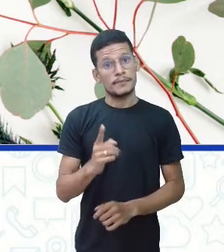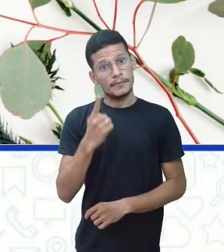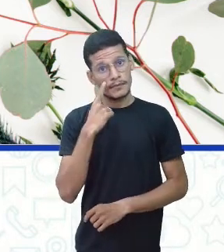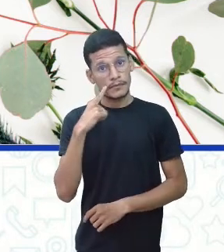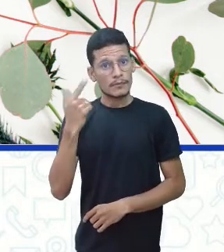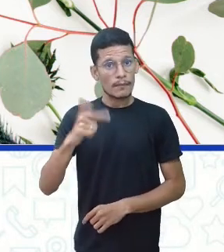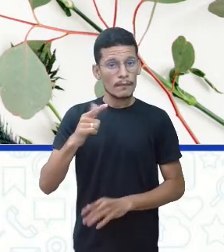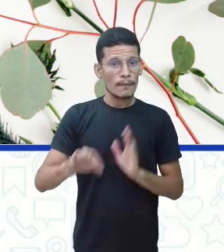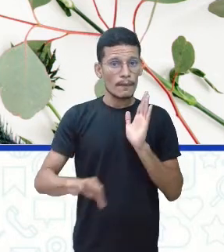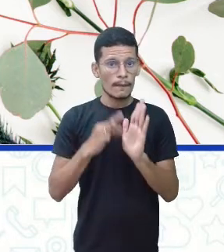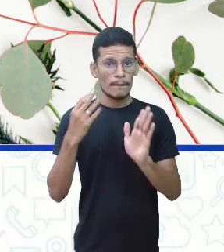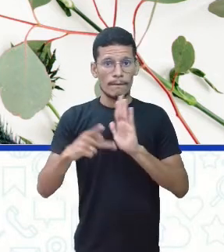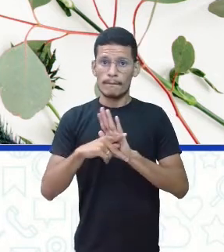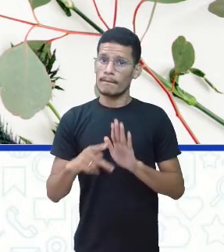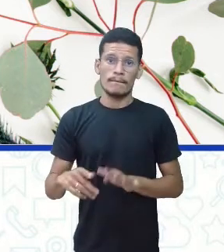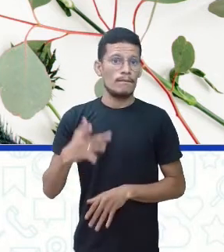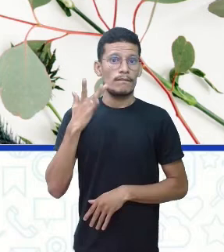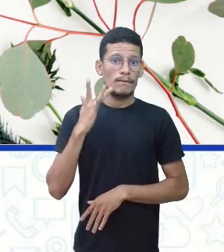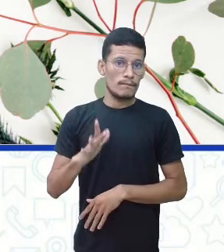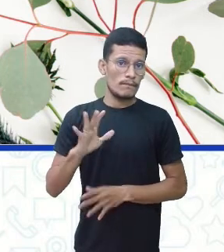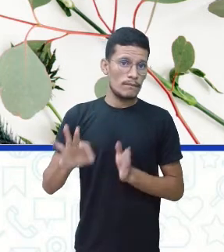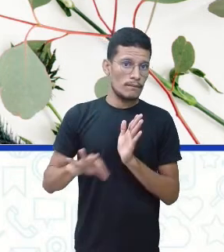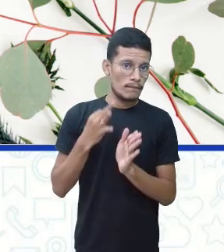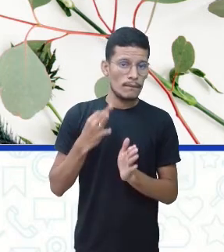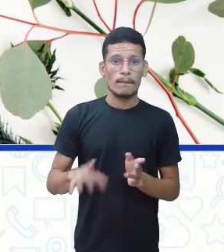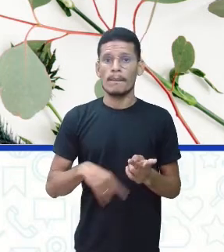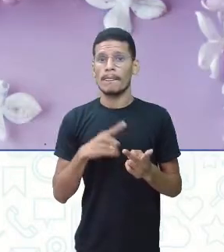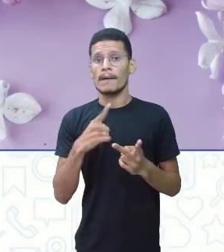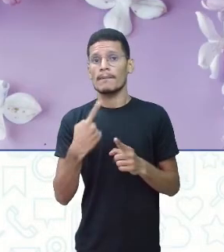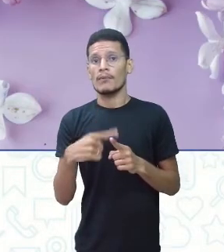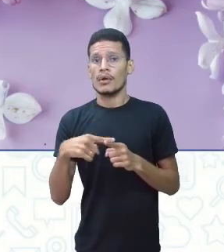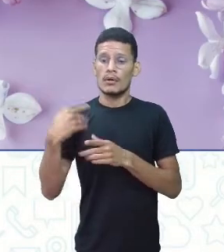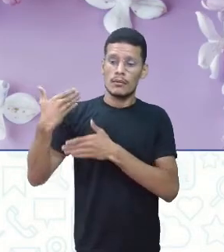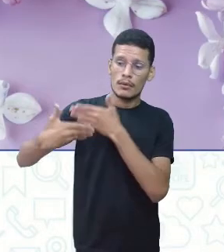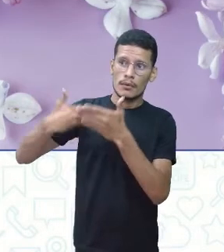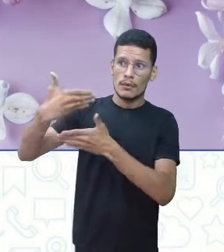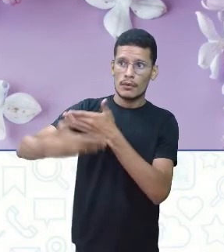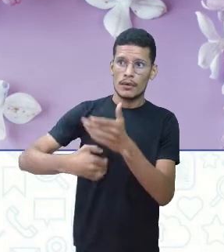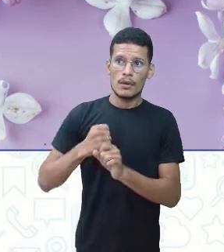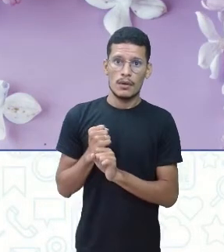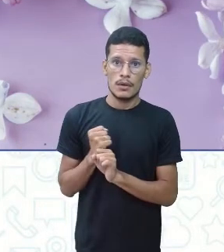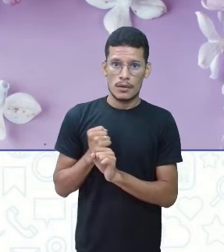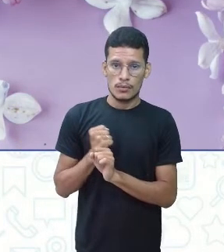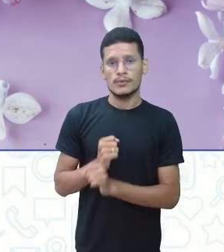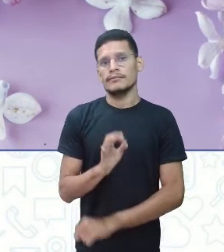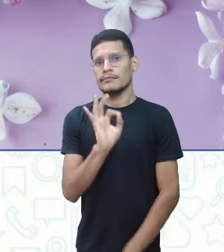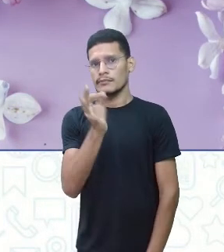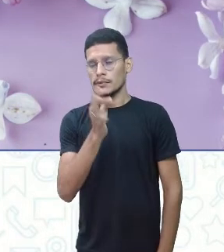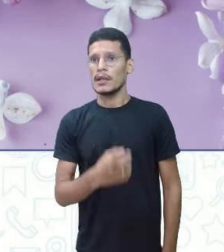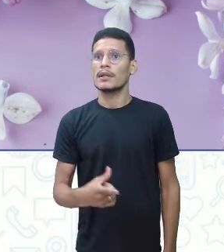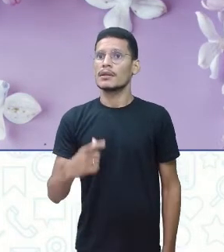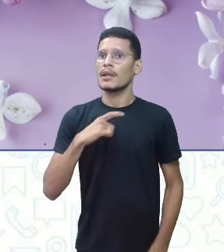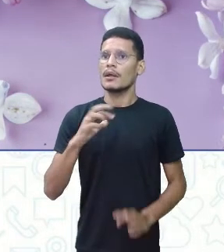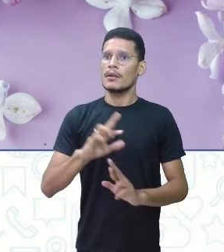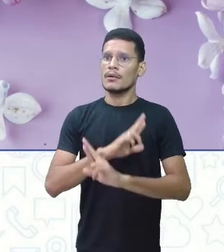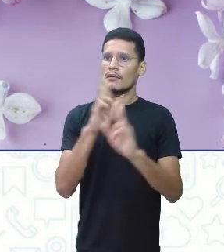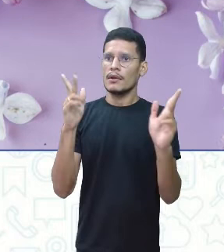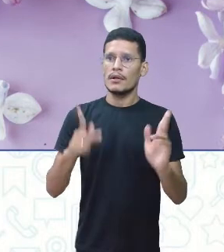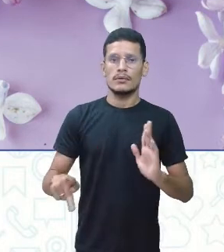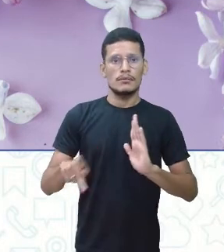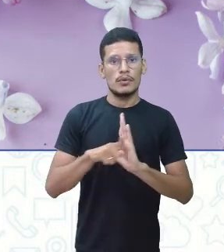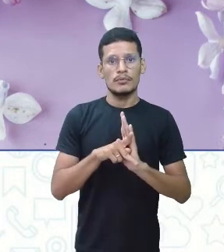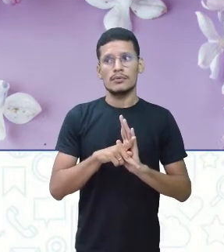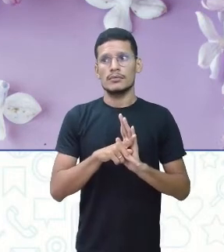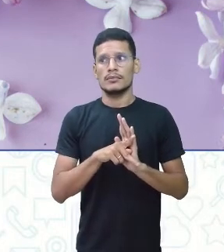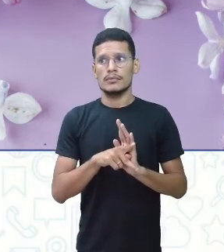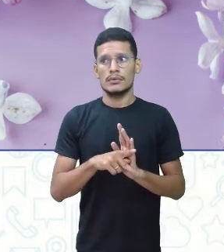tem autoria conhecida, pois foram transmitidas oralmente ao longo dos anos. E aí a gente tem as diferentes